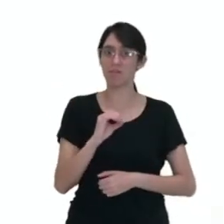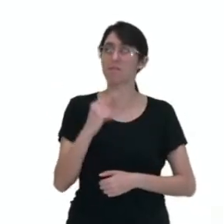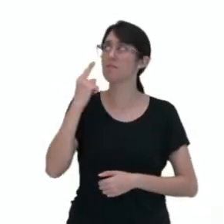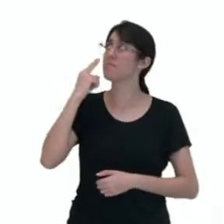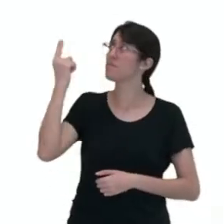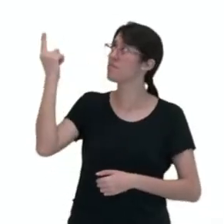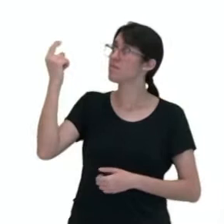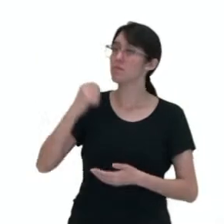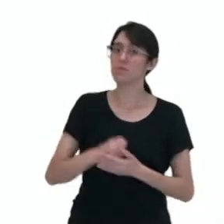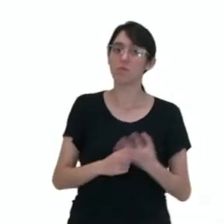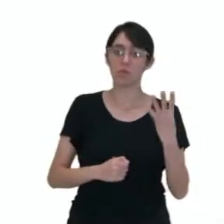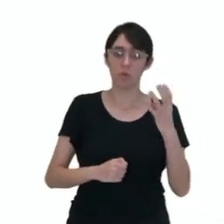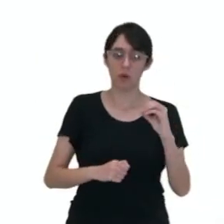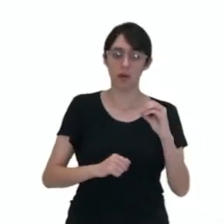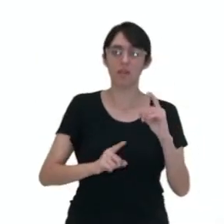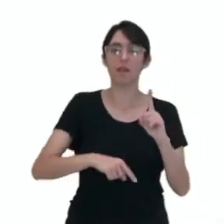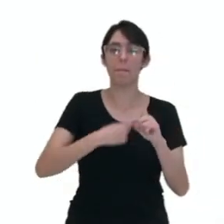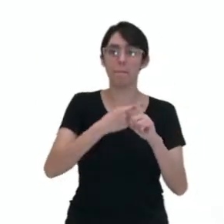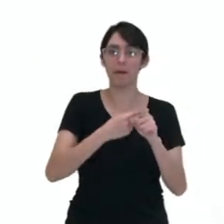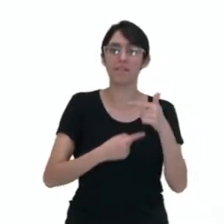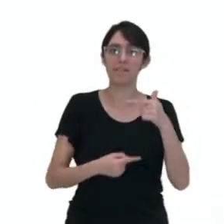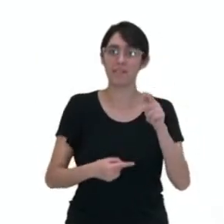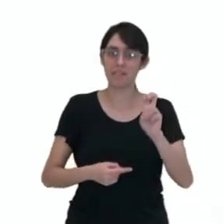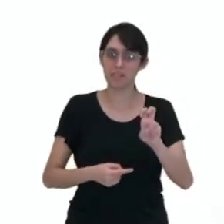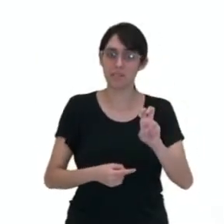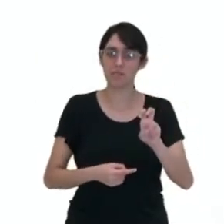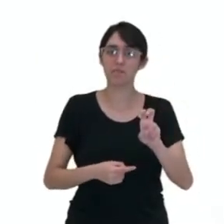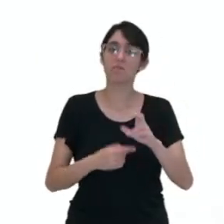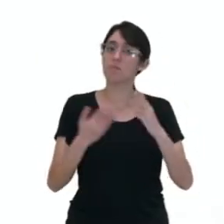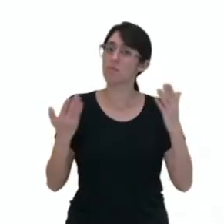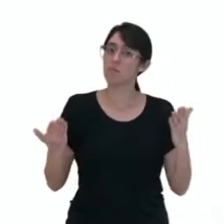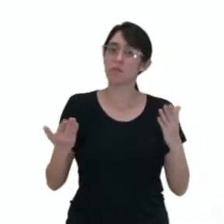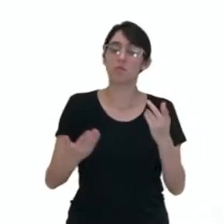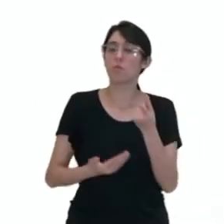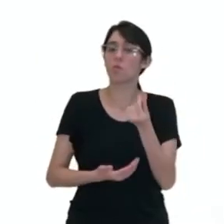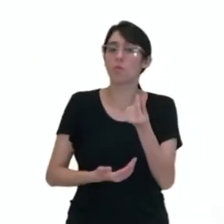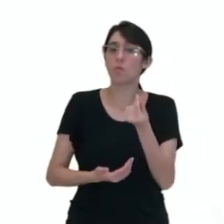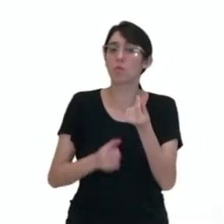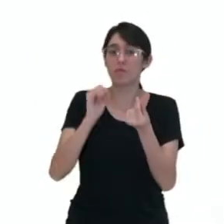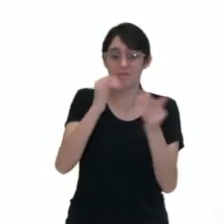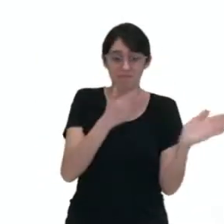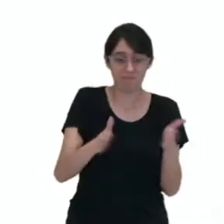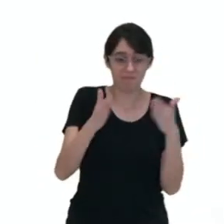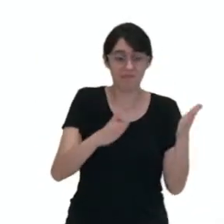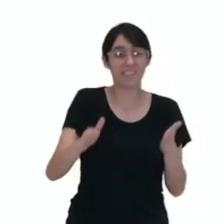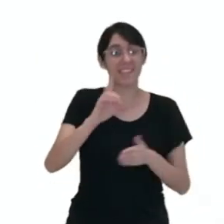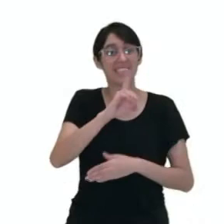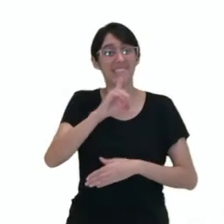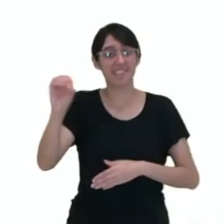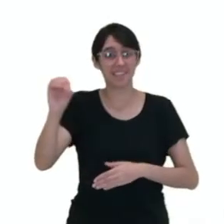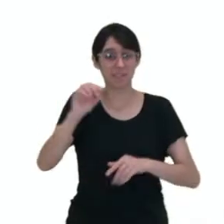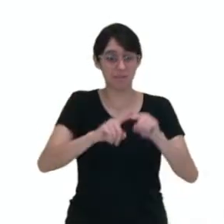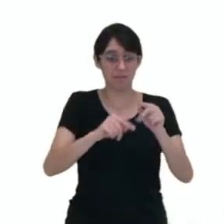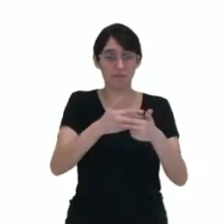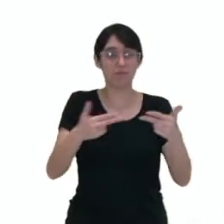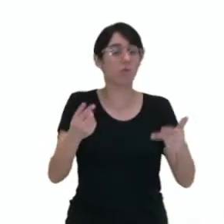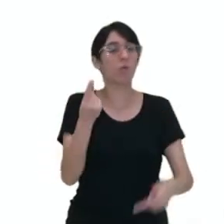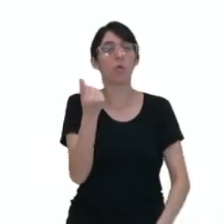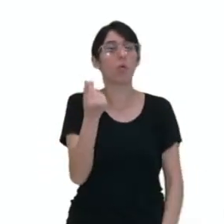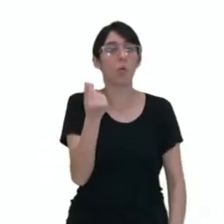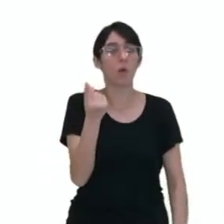40 mais 75, portanto o custo para fabricar 100 peças nesta empresa será de